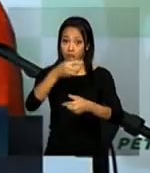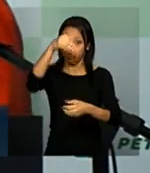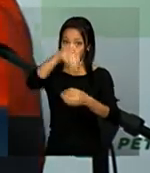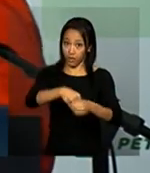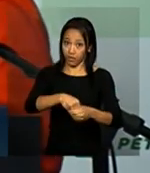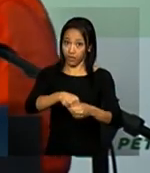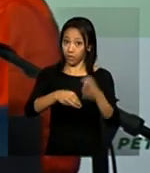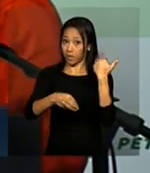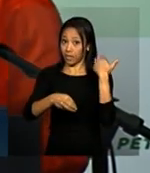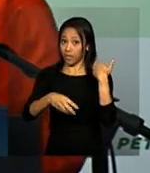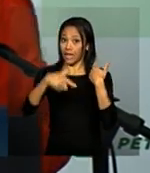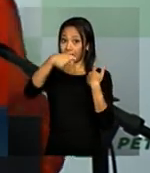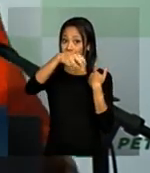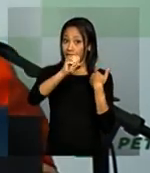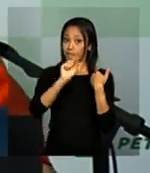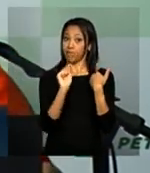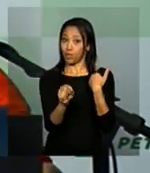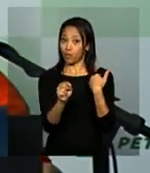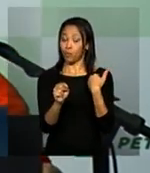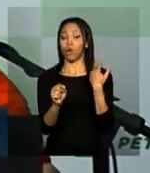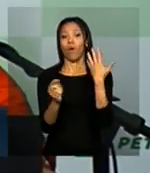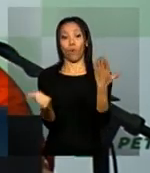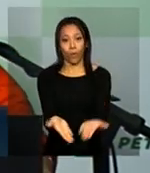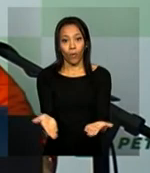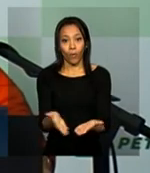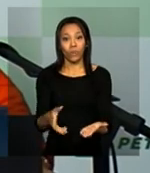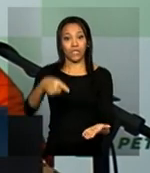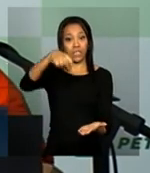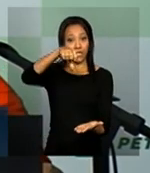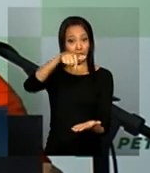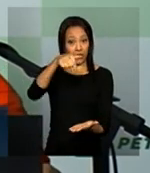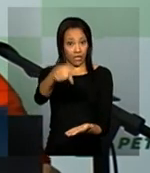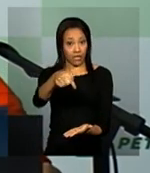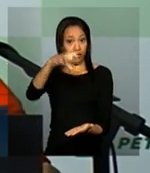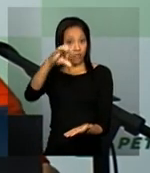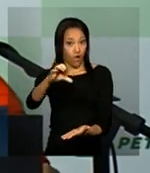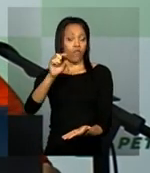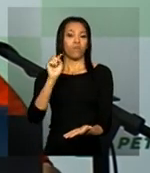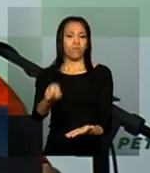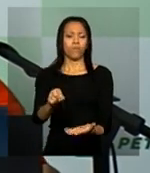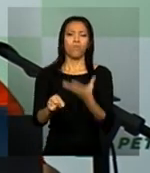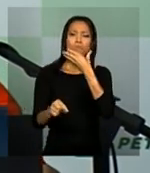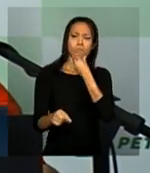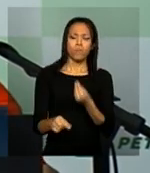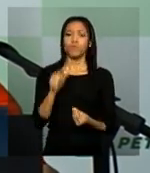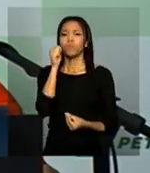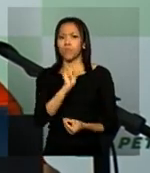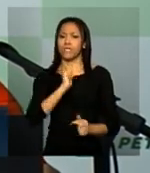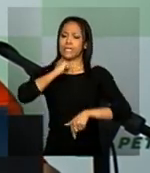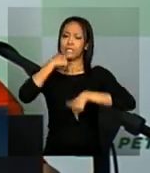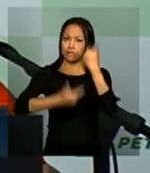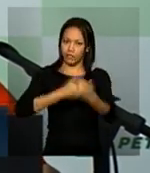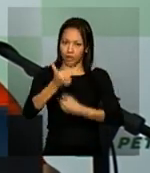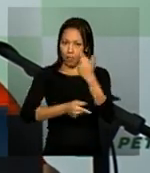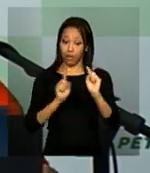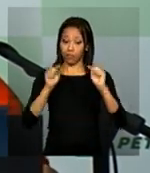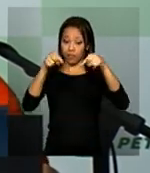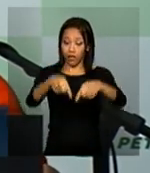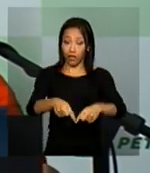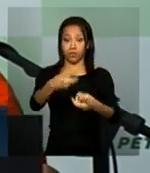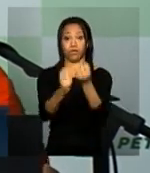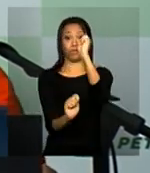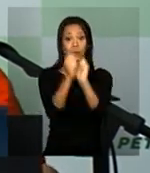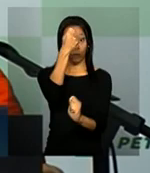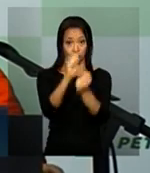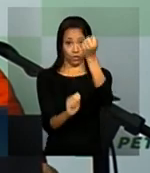era 70 mil, agora já são 79 mil homens e mulheres trabalhando nessa indústria.